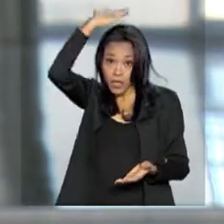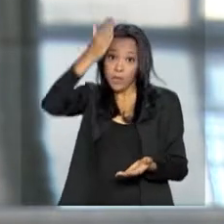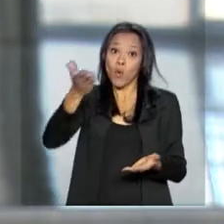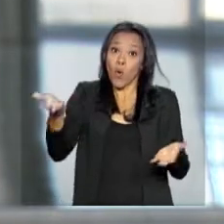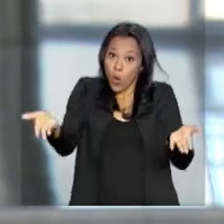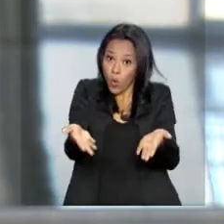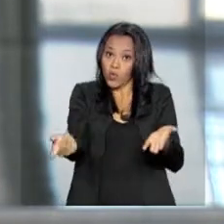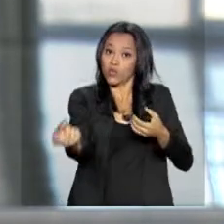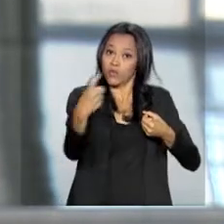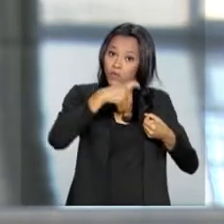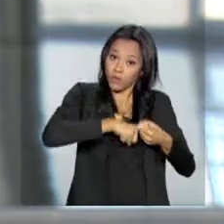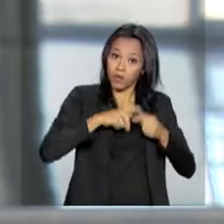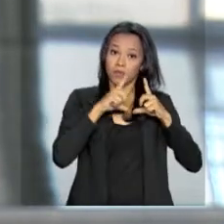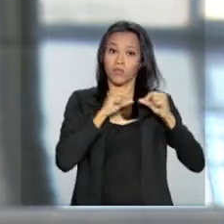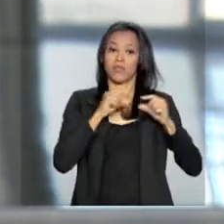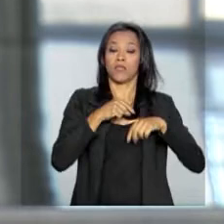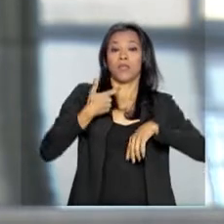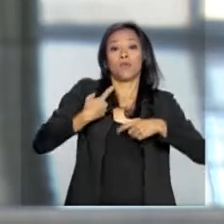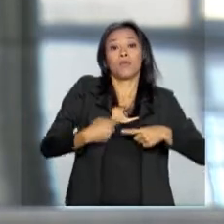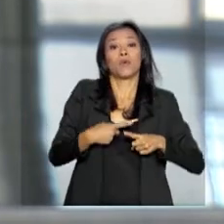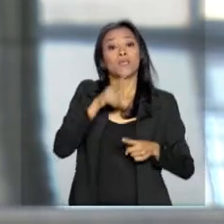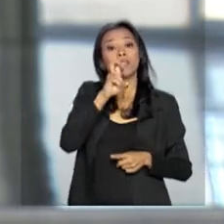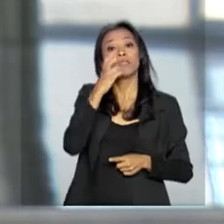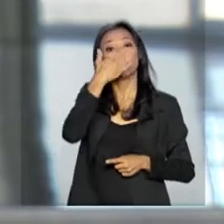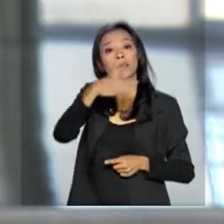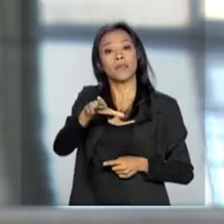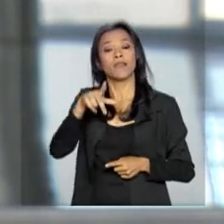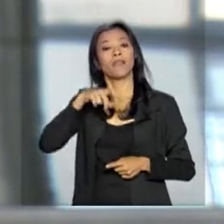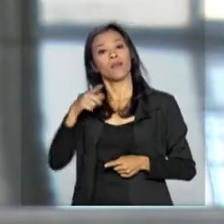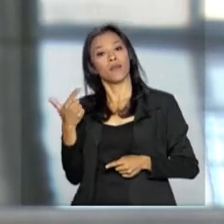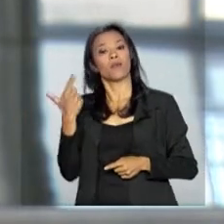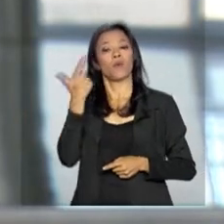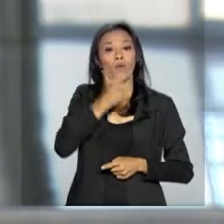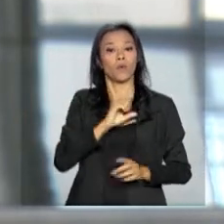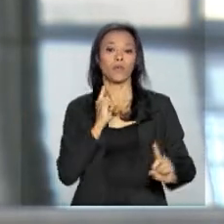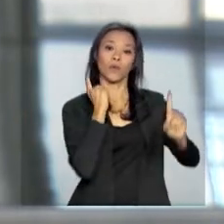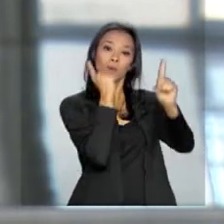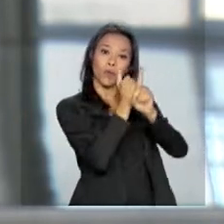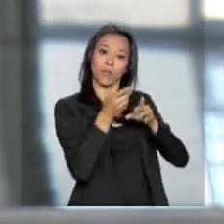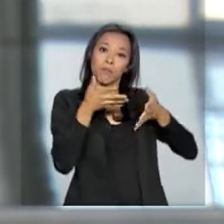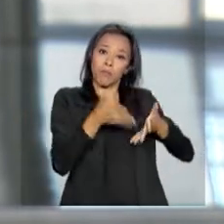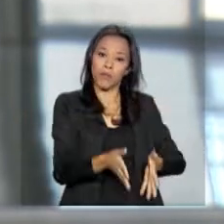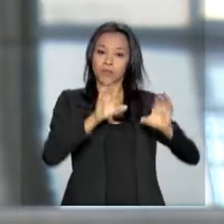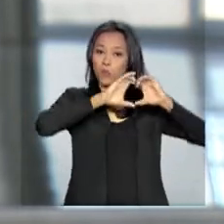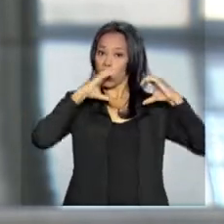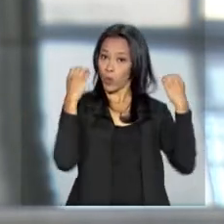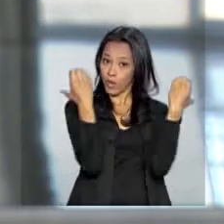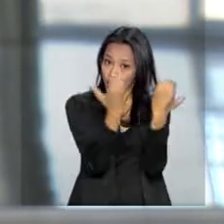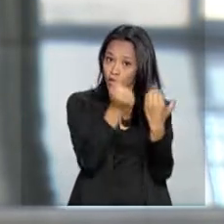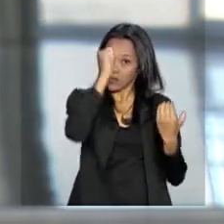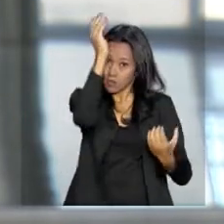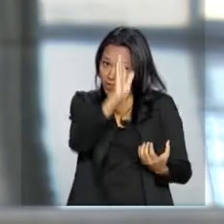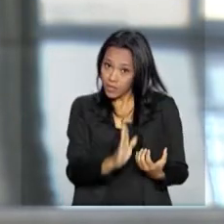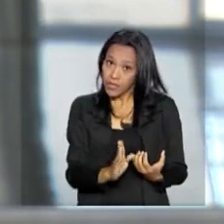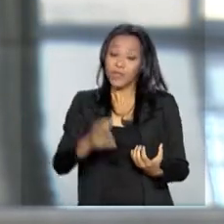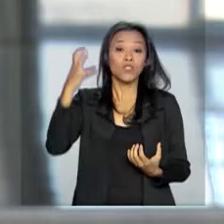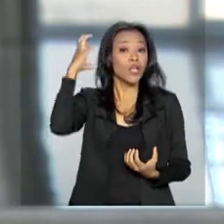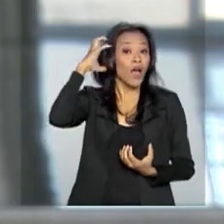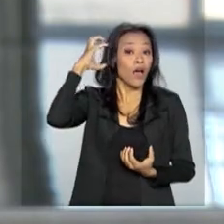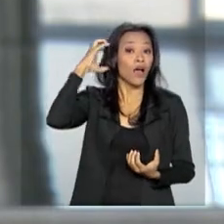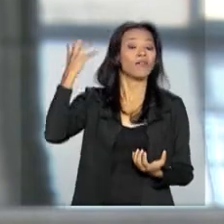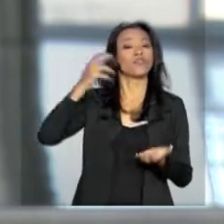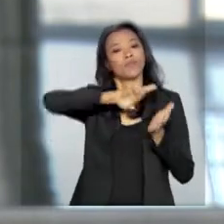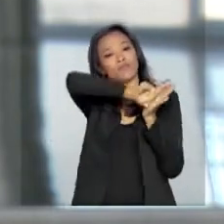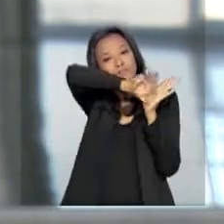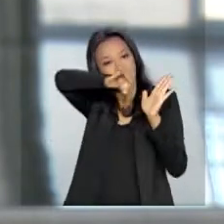já que às cinco e meia da tarde ele participa do congresso brasileiro de radiodifusão e agora nós vamos